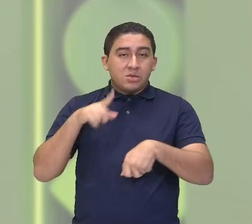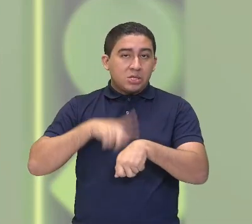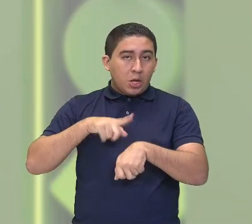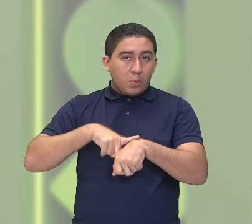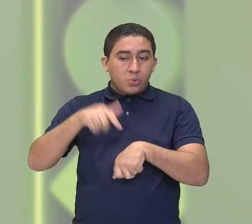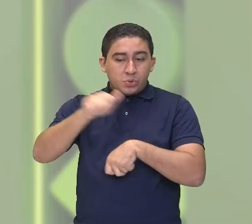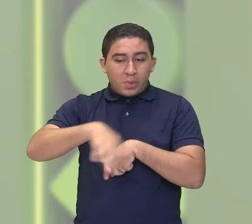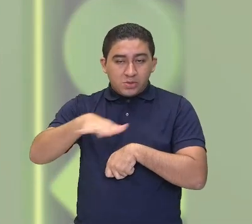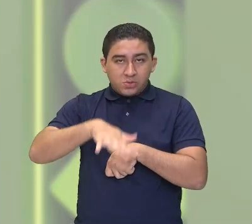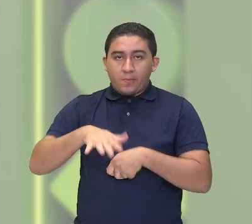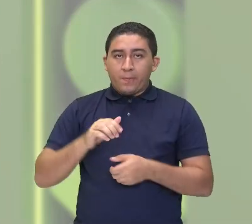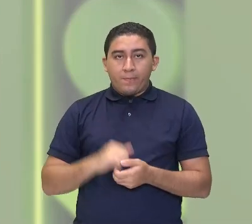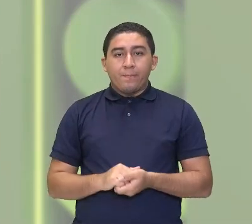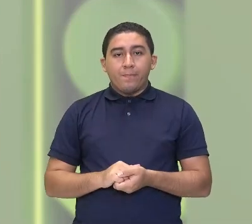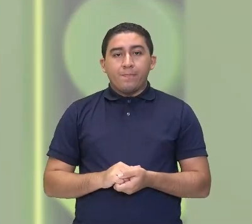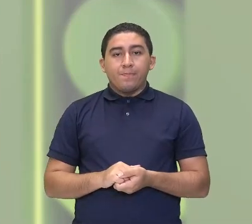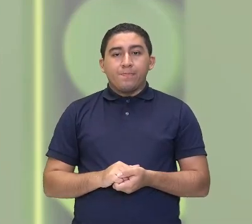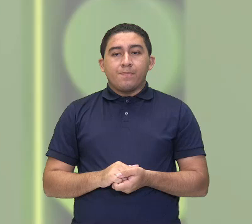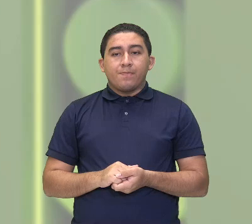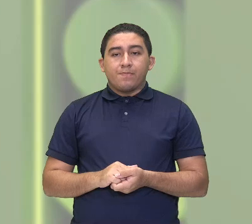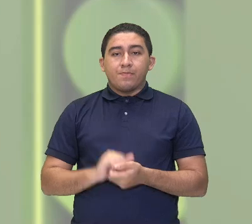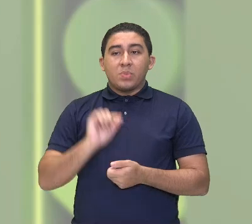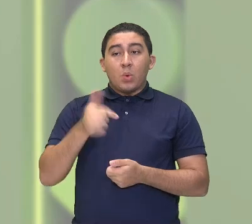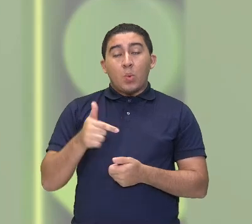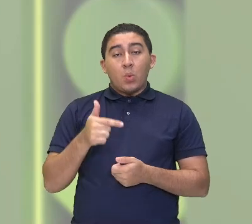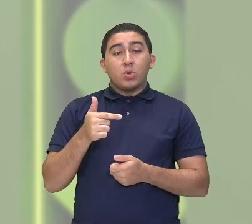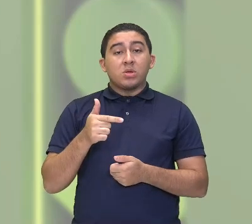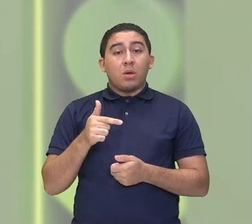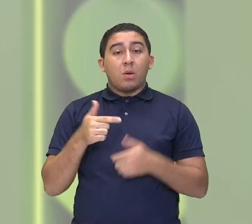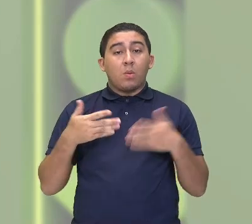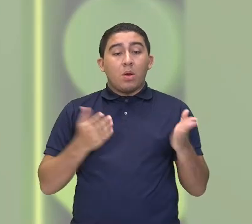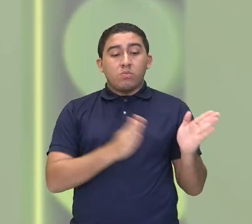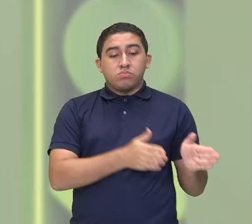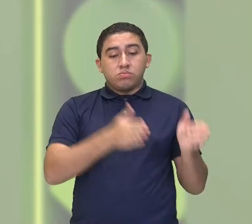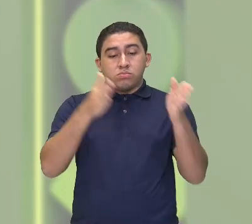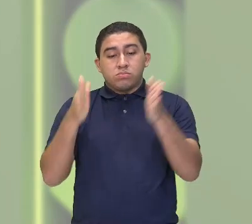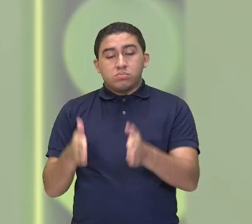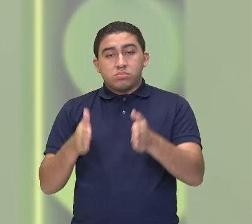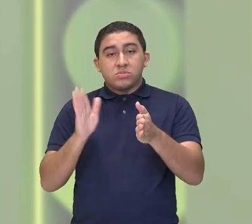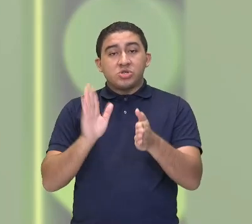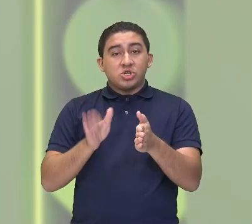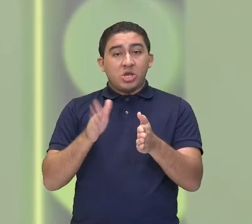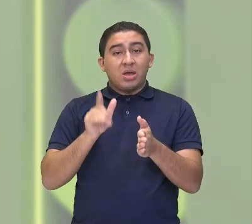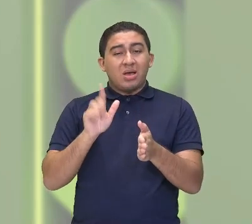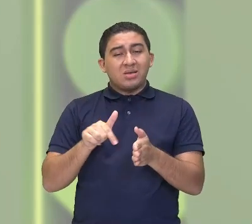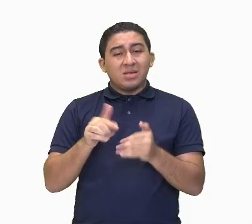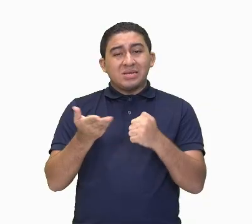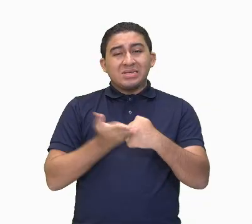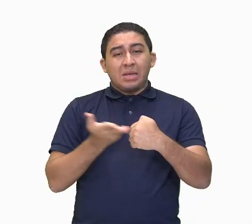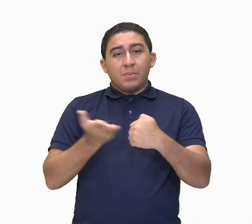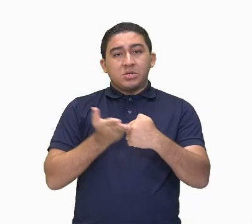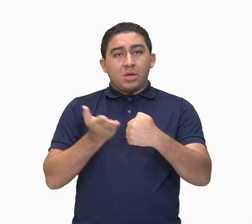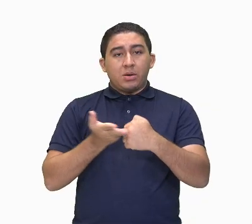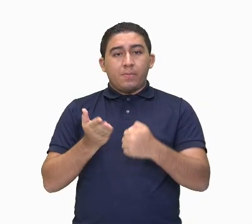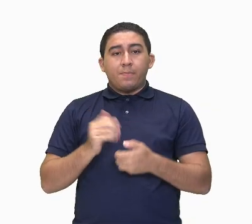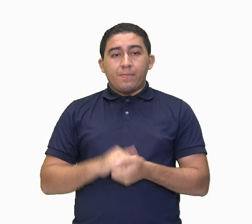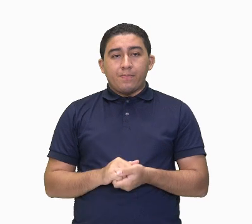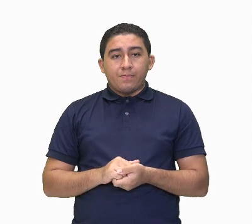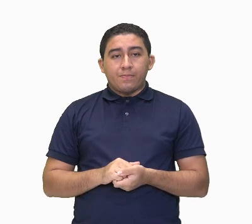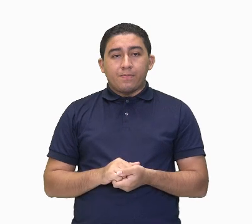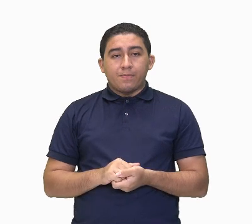espaço, certo? Vamos ver outra fase, que é a fase intermediária, considerada aí moderada. Vamos